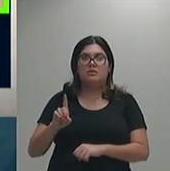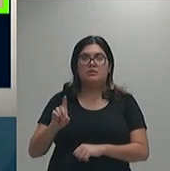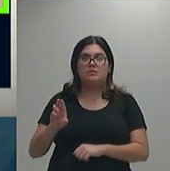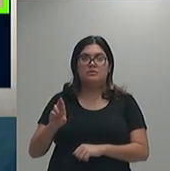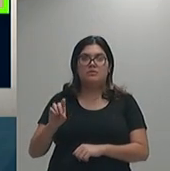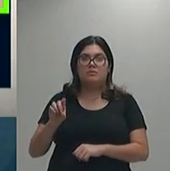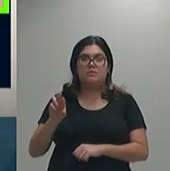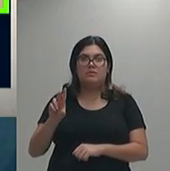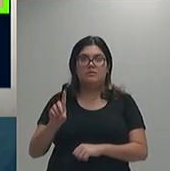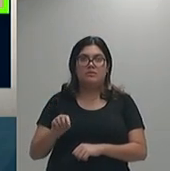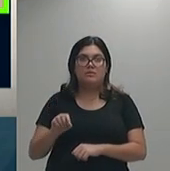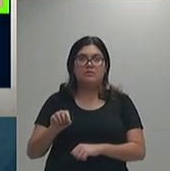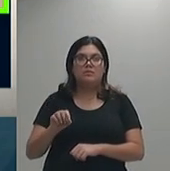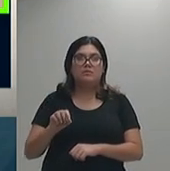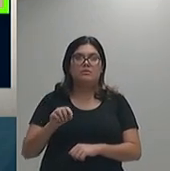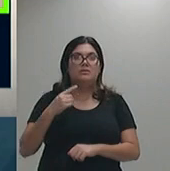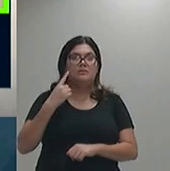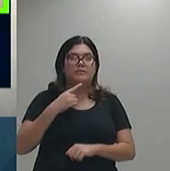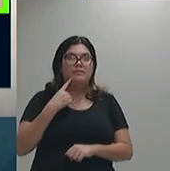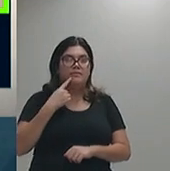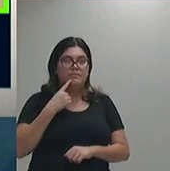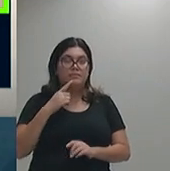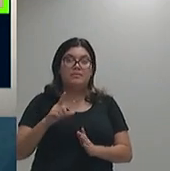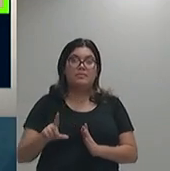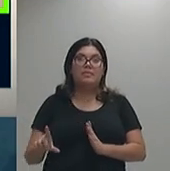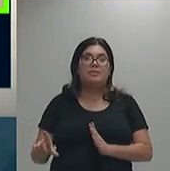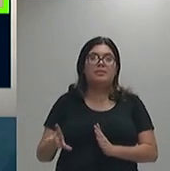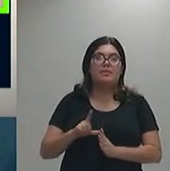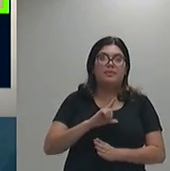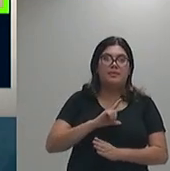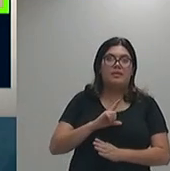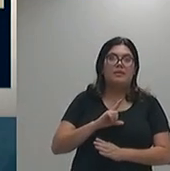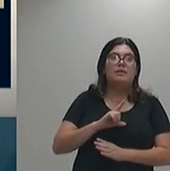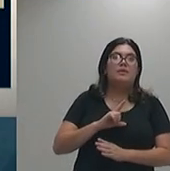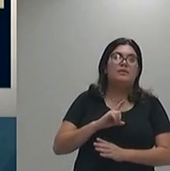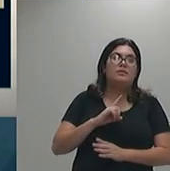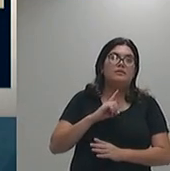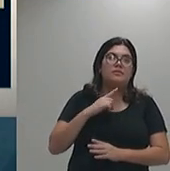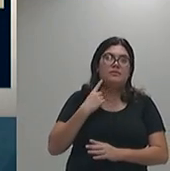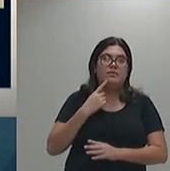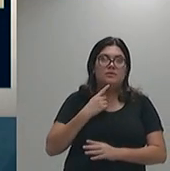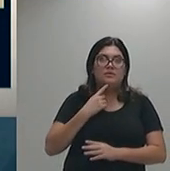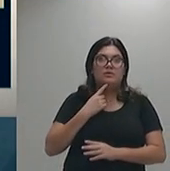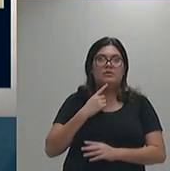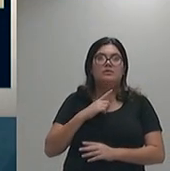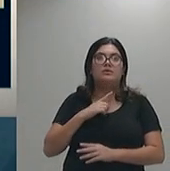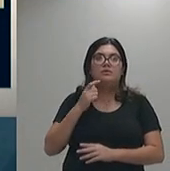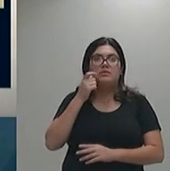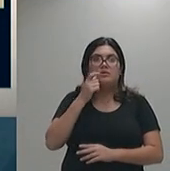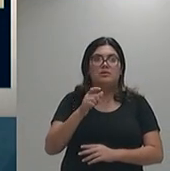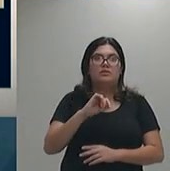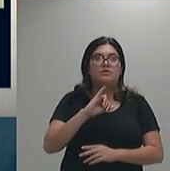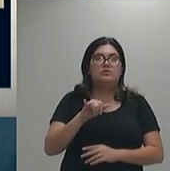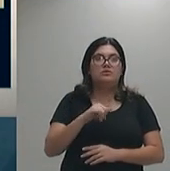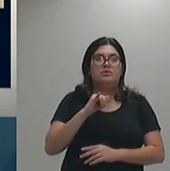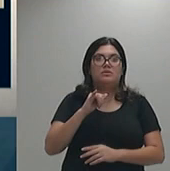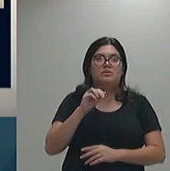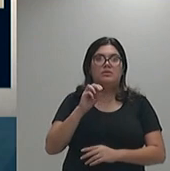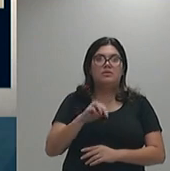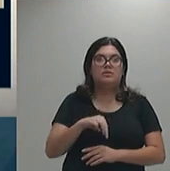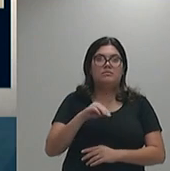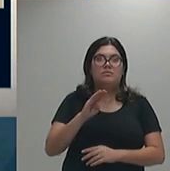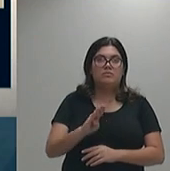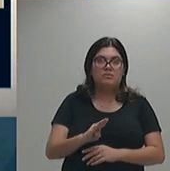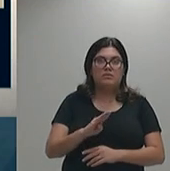anti Doutor Eduardo Caputo Bastos pelo interessado jmb Dr Gustavo José